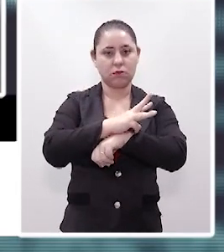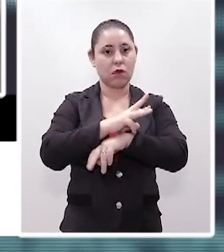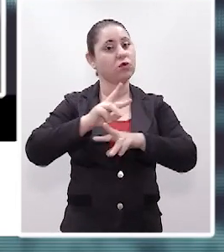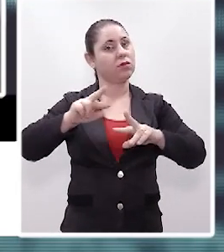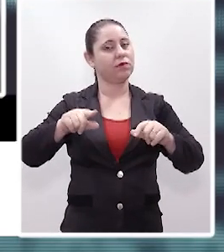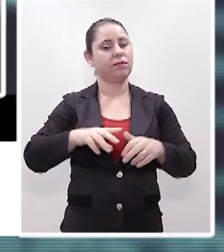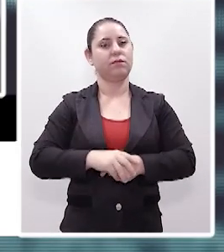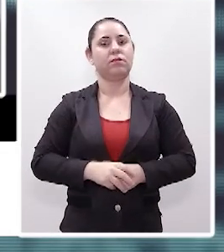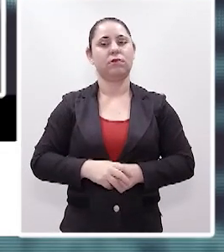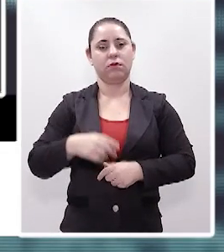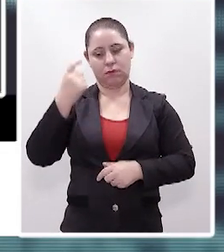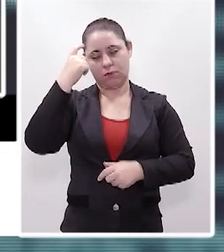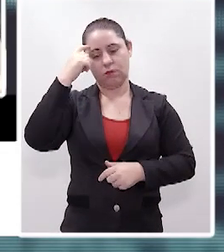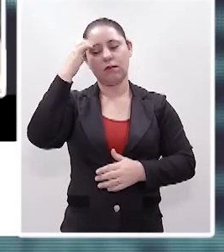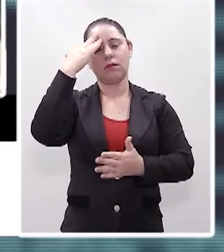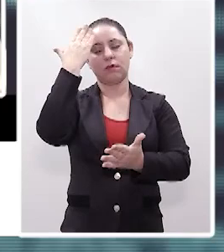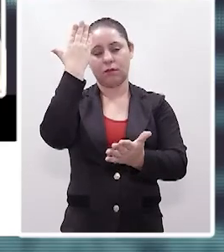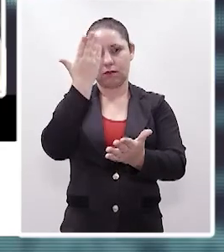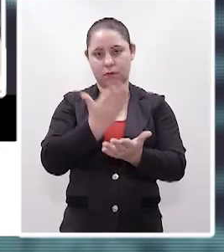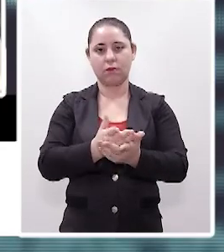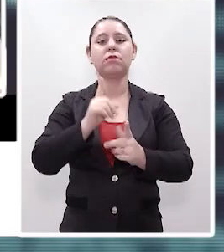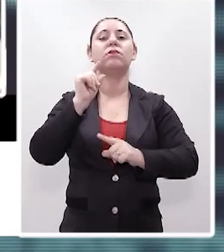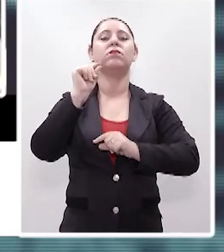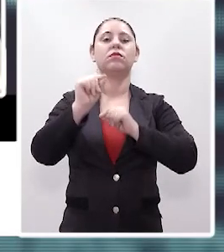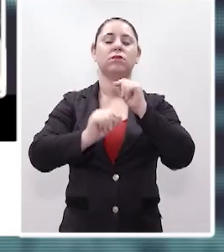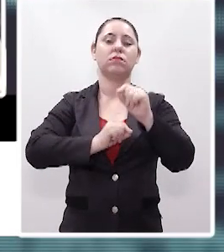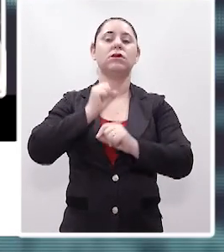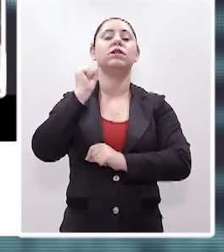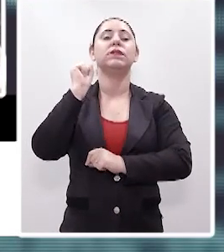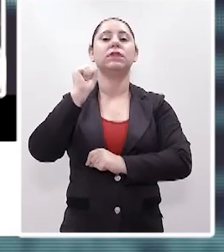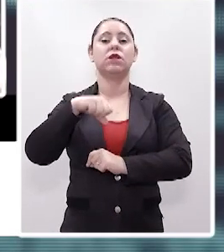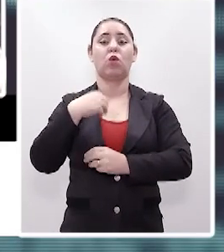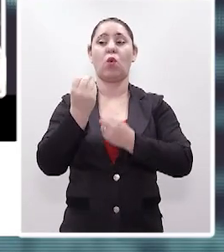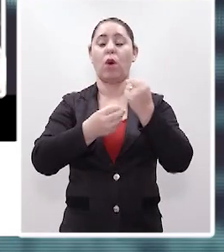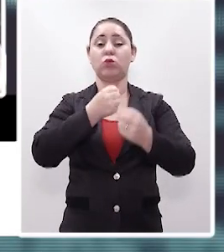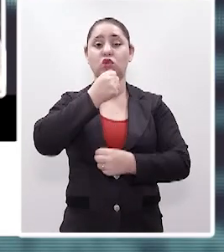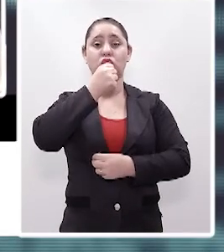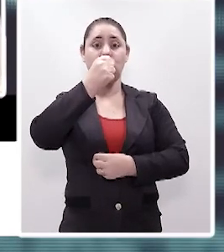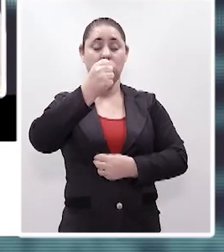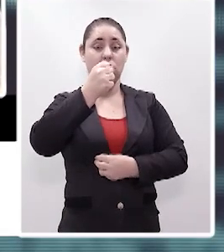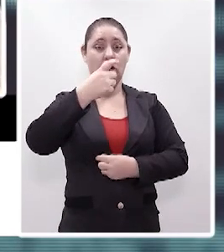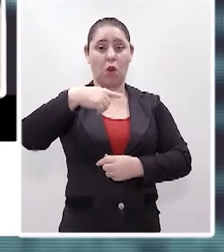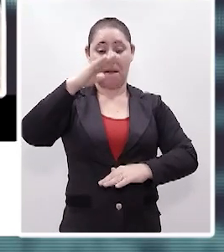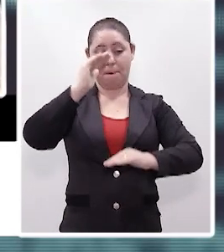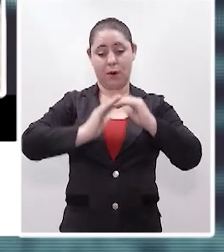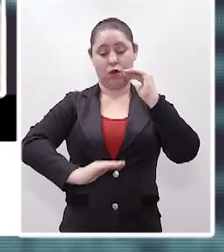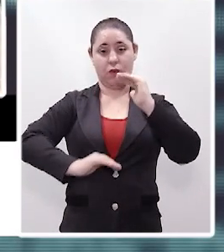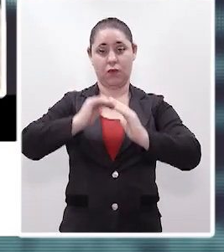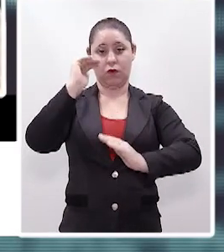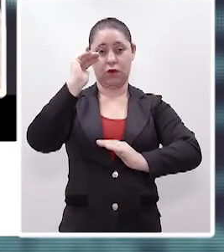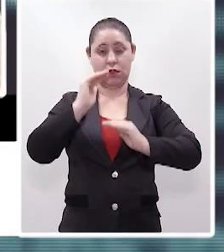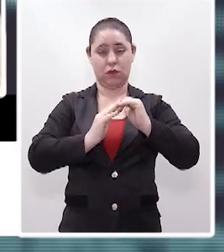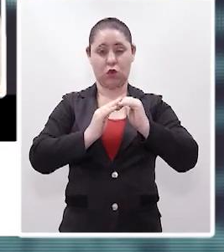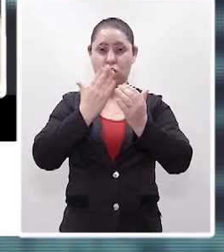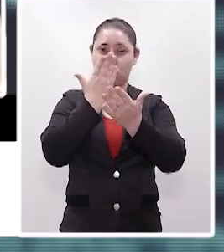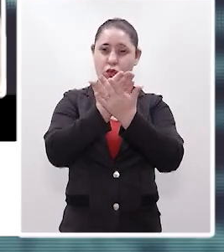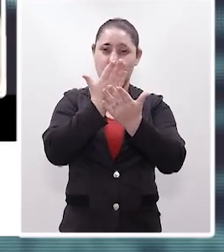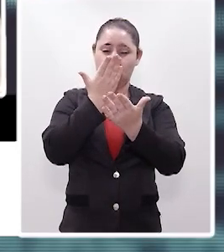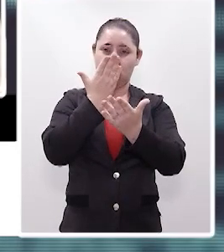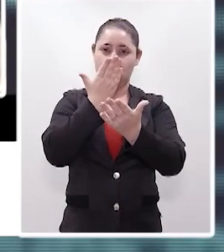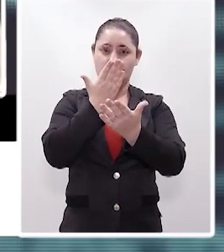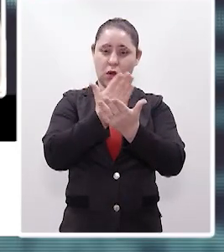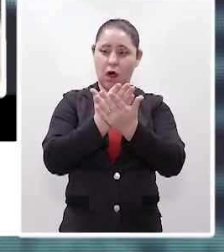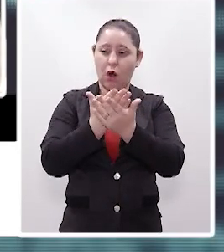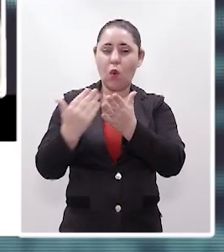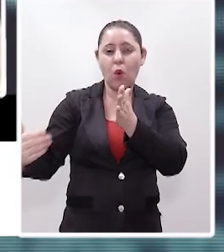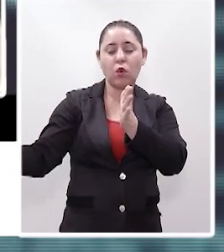né? Então, eu acredito sim, que assim como para nós aqui, jornalistas, para nossa profissão, isso veio para